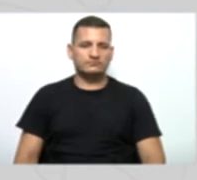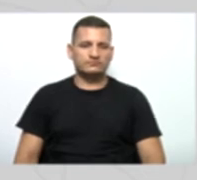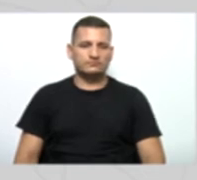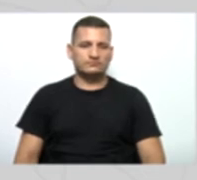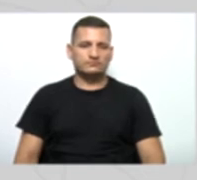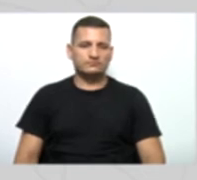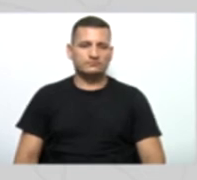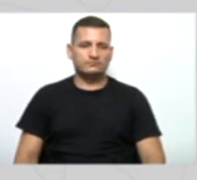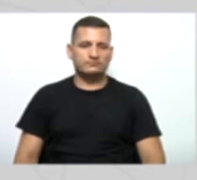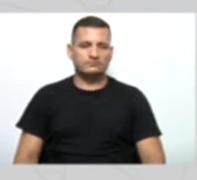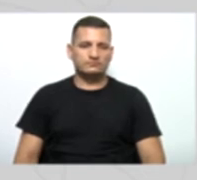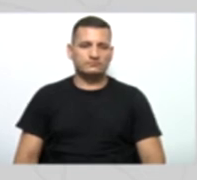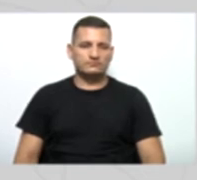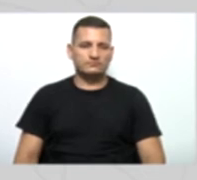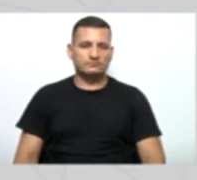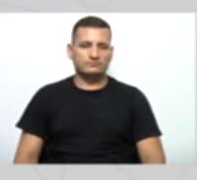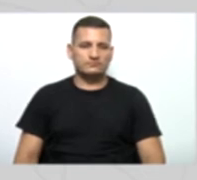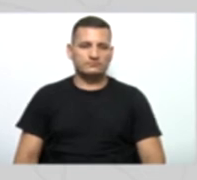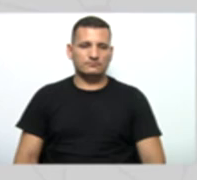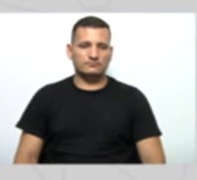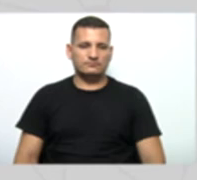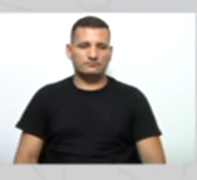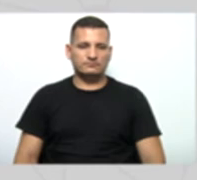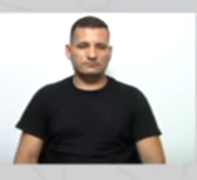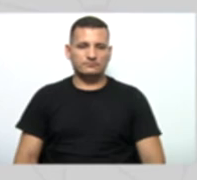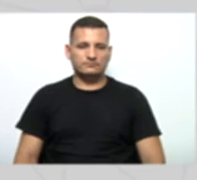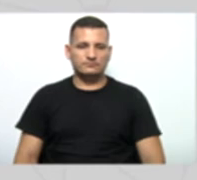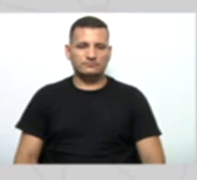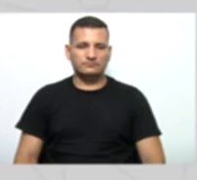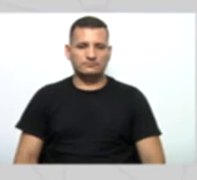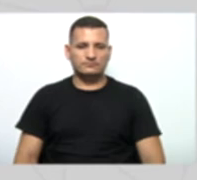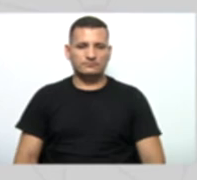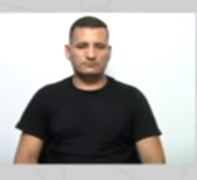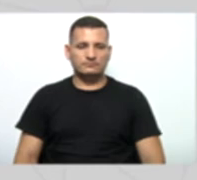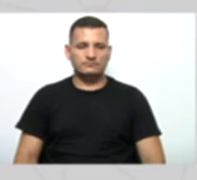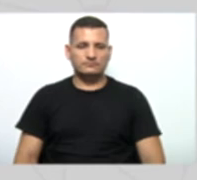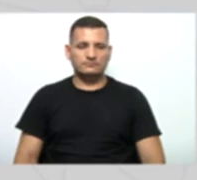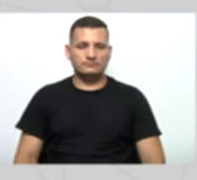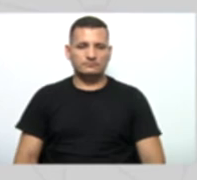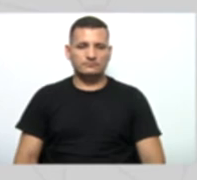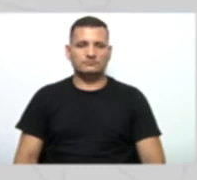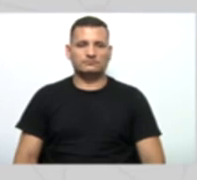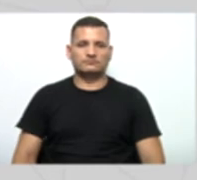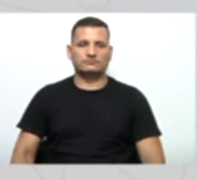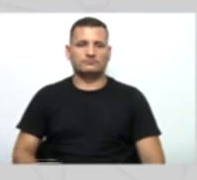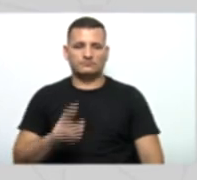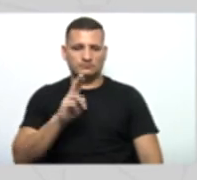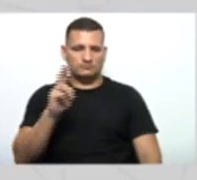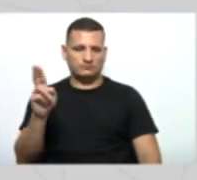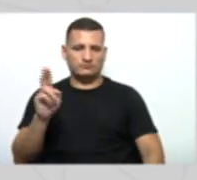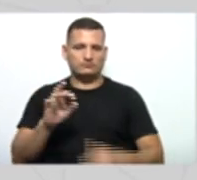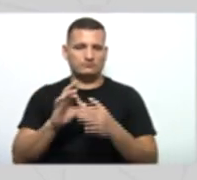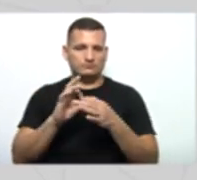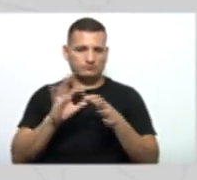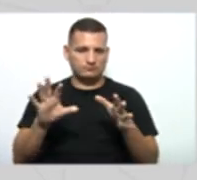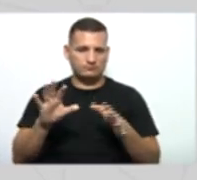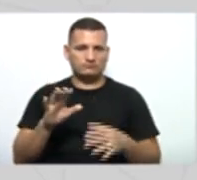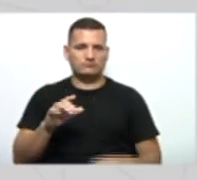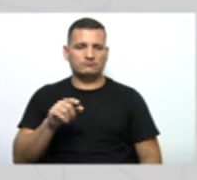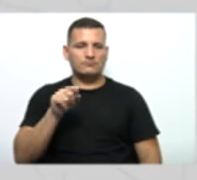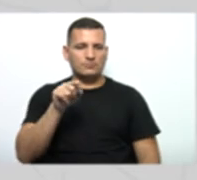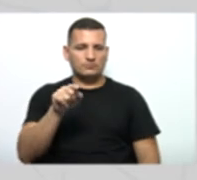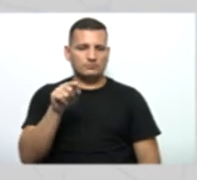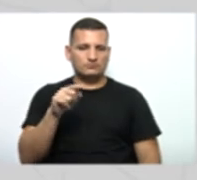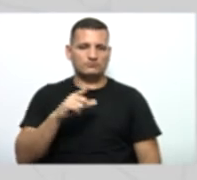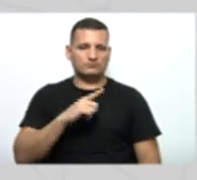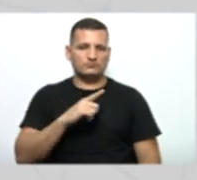Certo? Self nome. Vamos utilizar ele como atributo público. Recebe n.